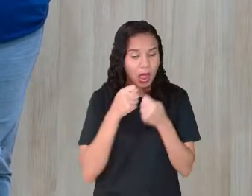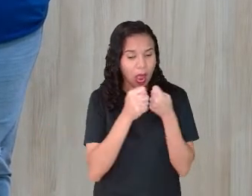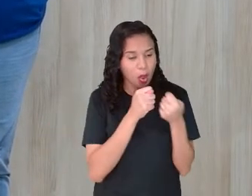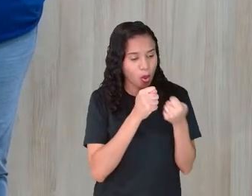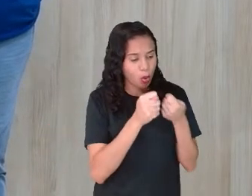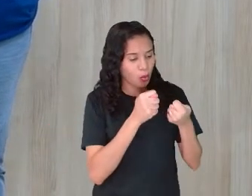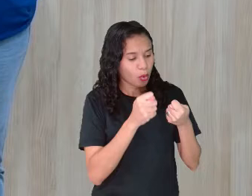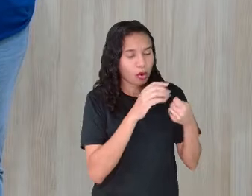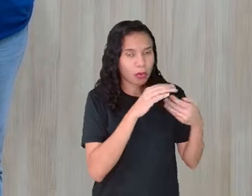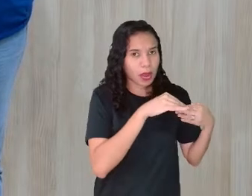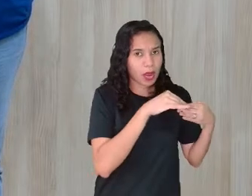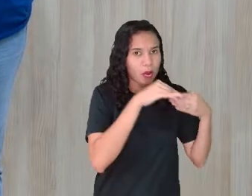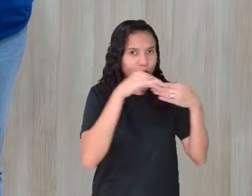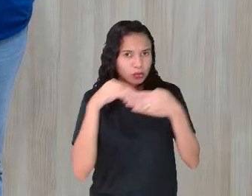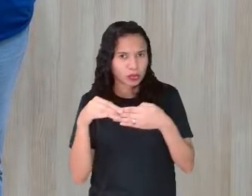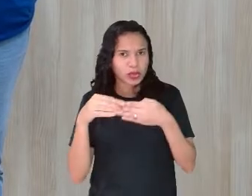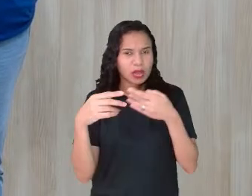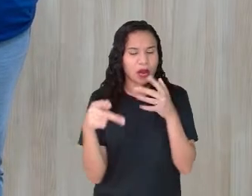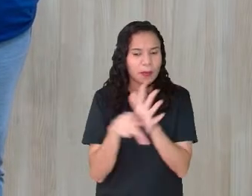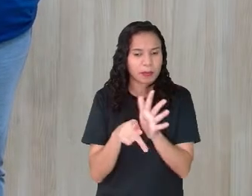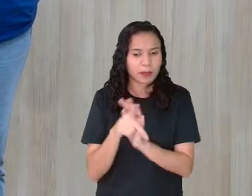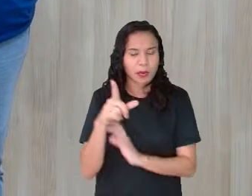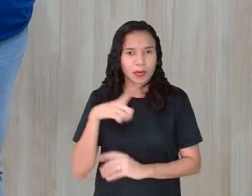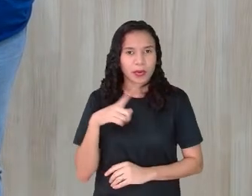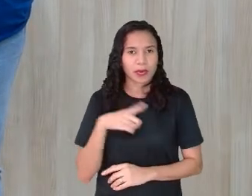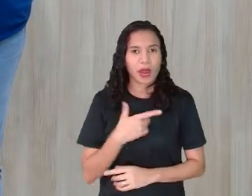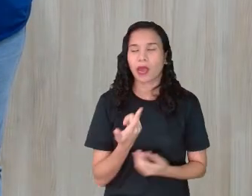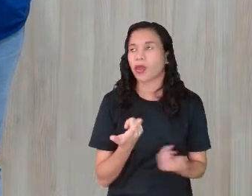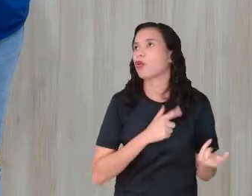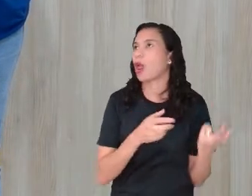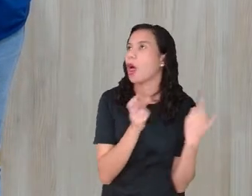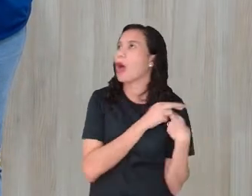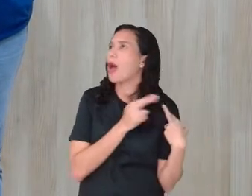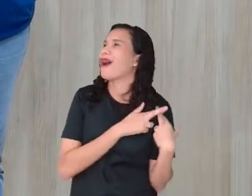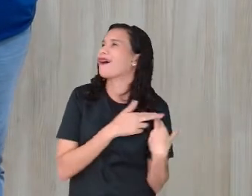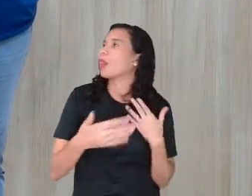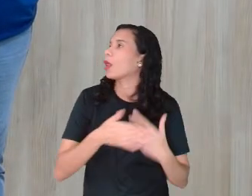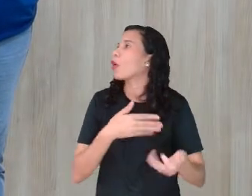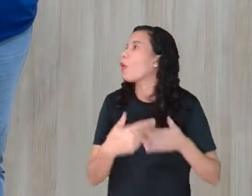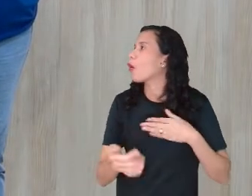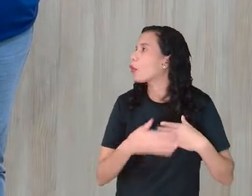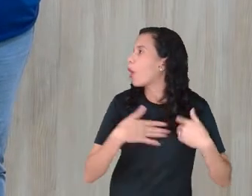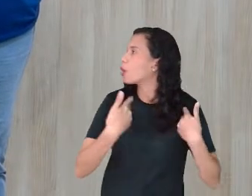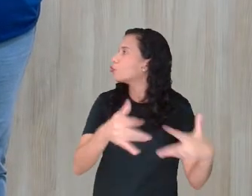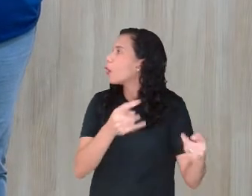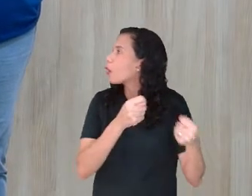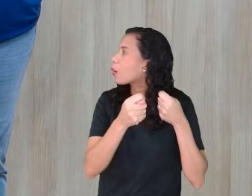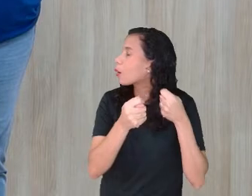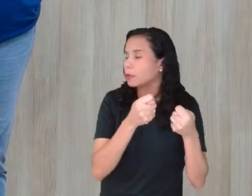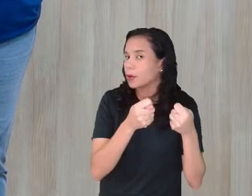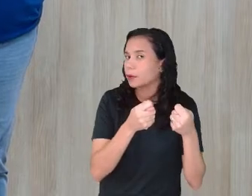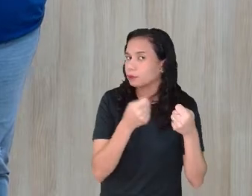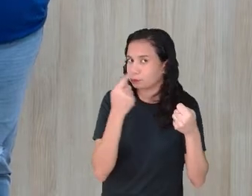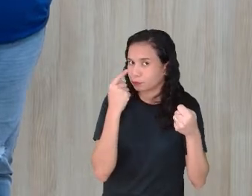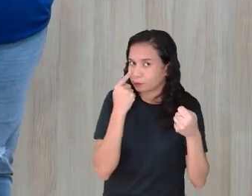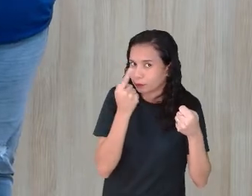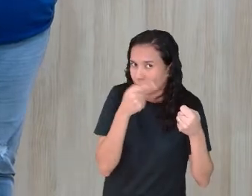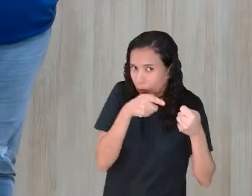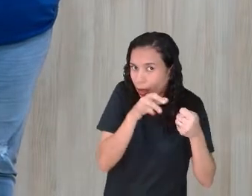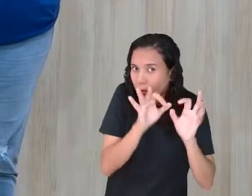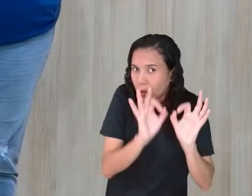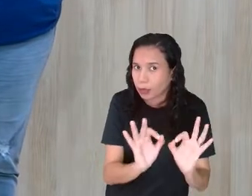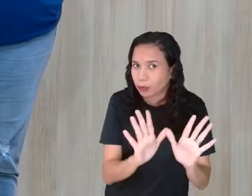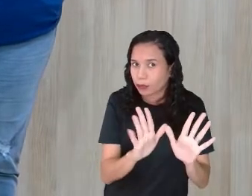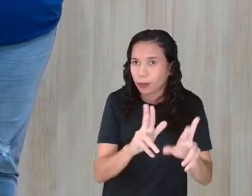que é levada desse modo, assim, né, irresponsável com o meio onde a gente vive? Será que isso é